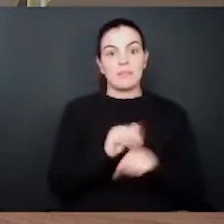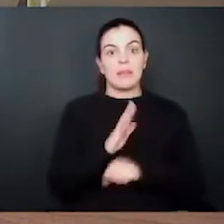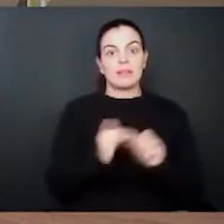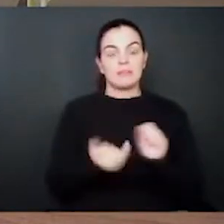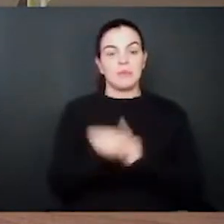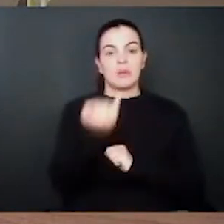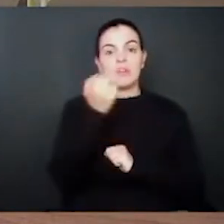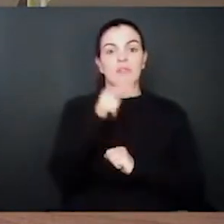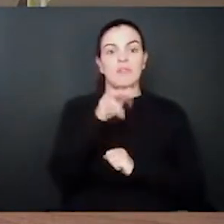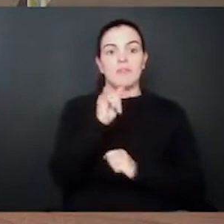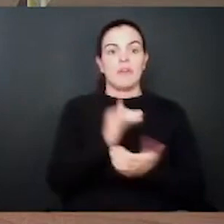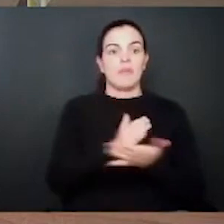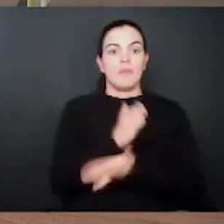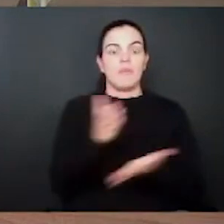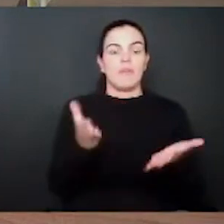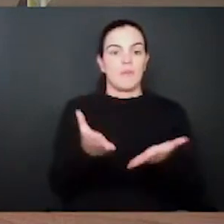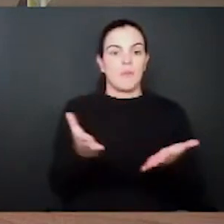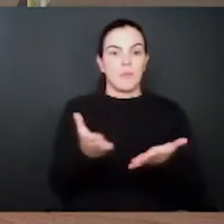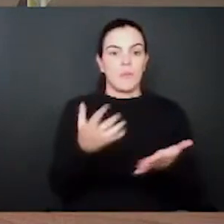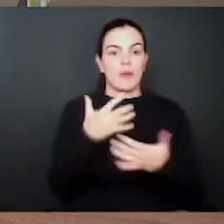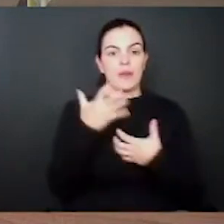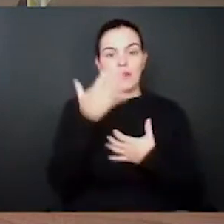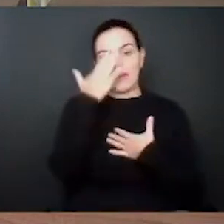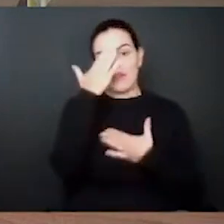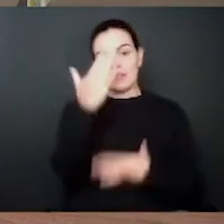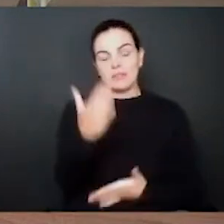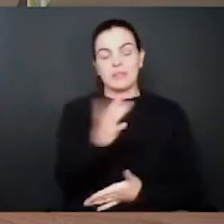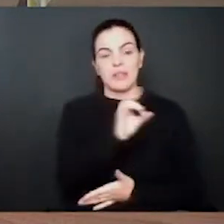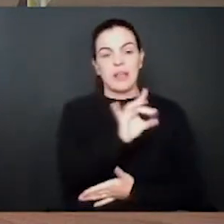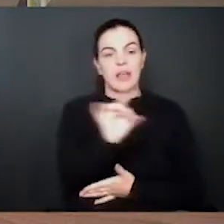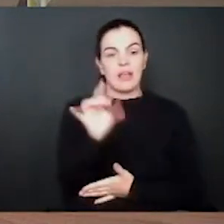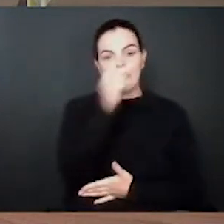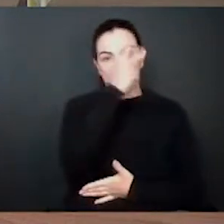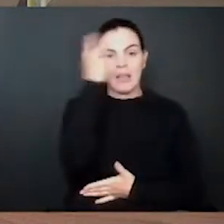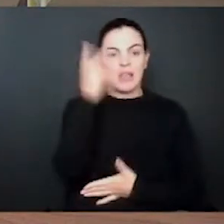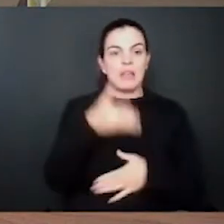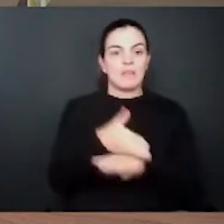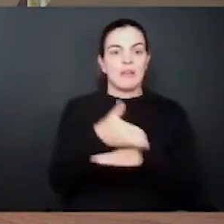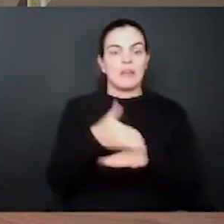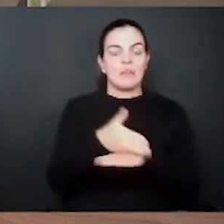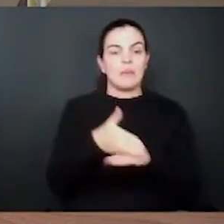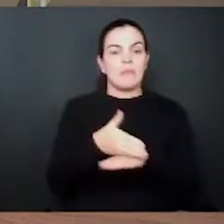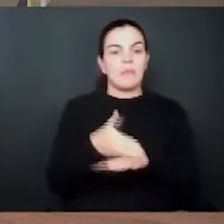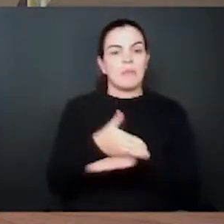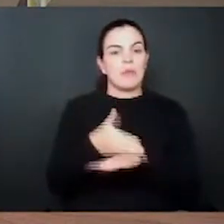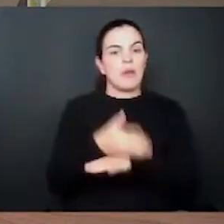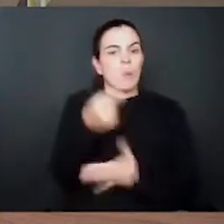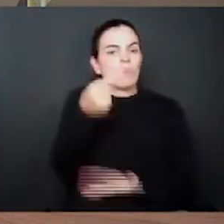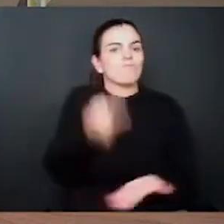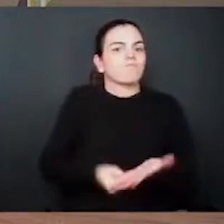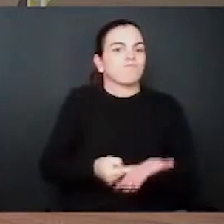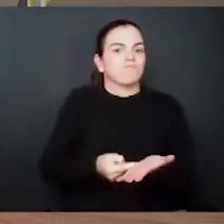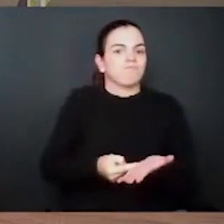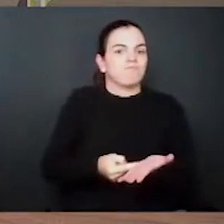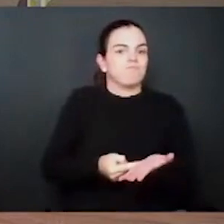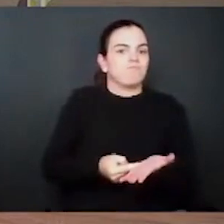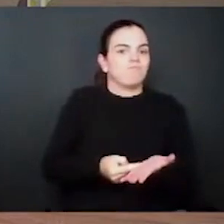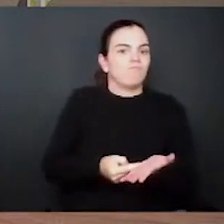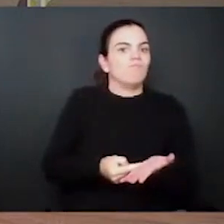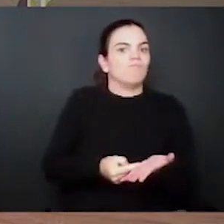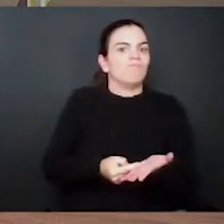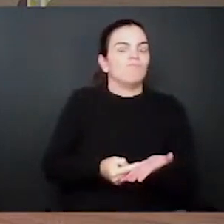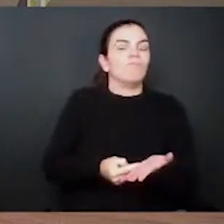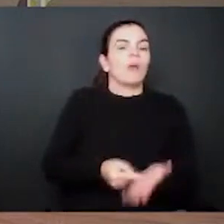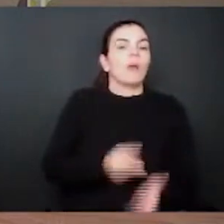pela seriedade de todas as pessoas que estão aqui, em nome do Renan, né, que é